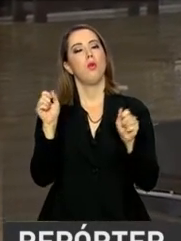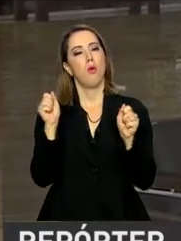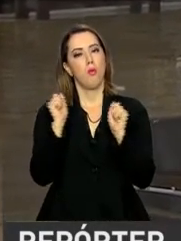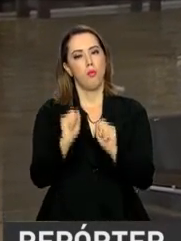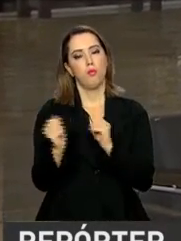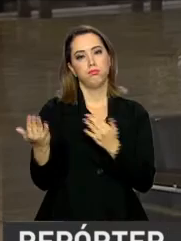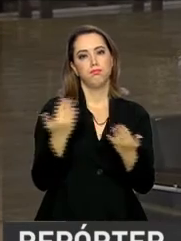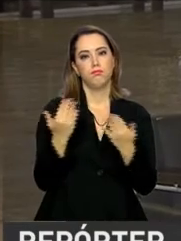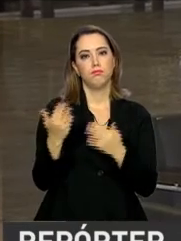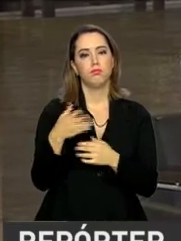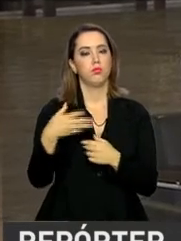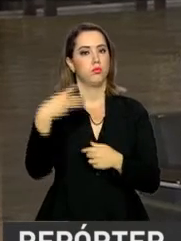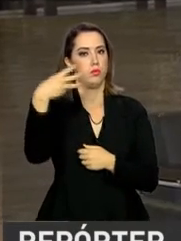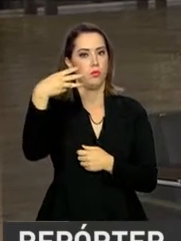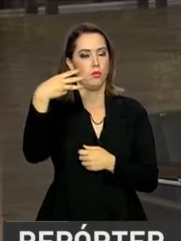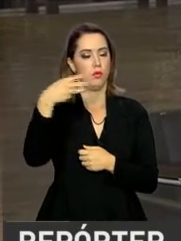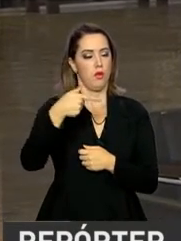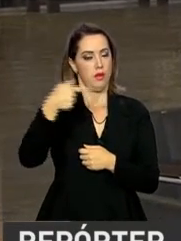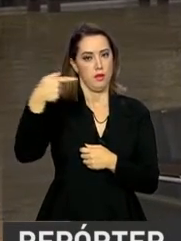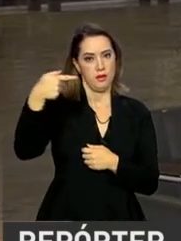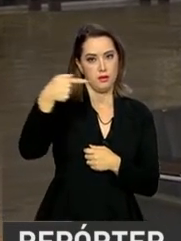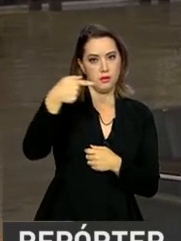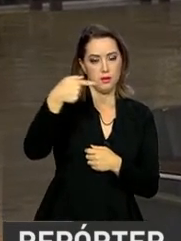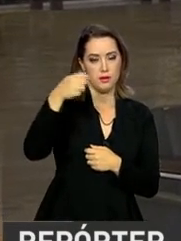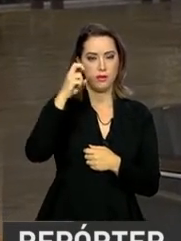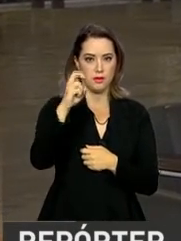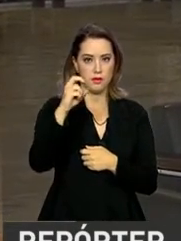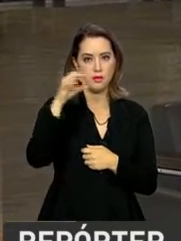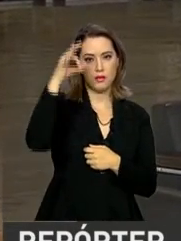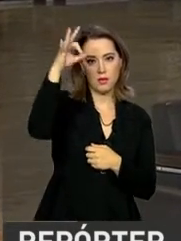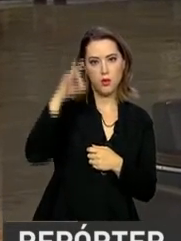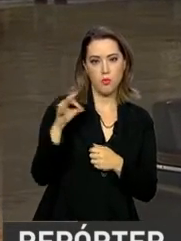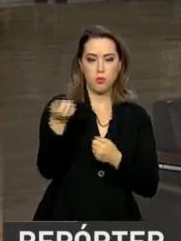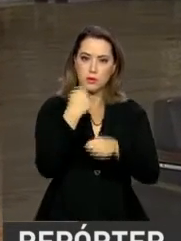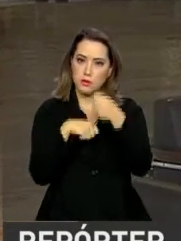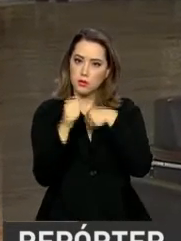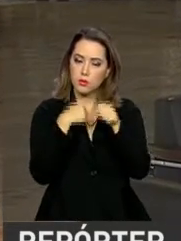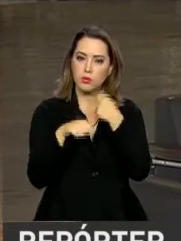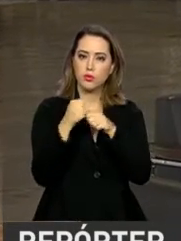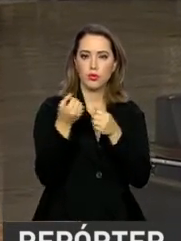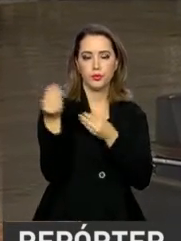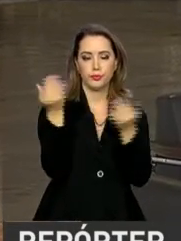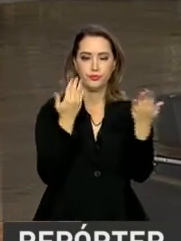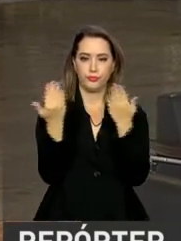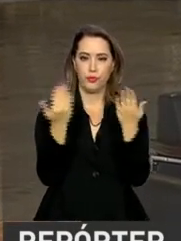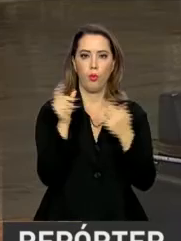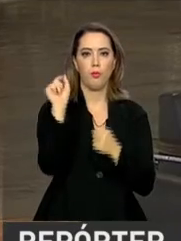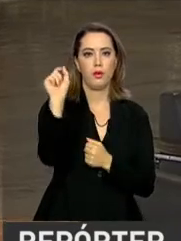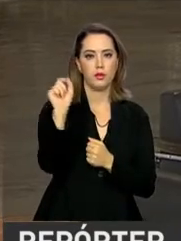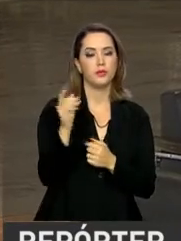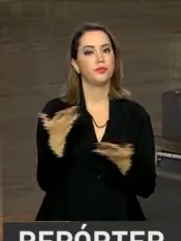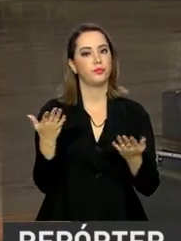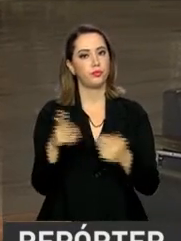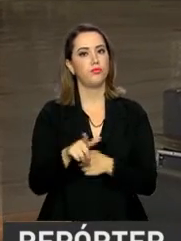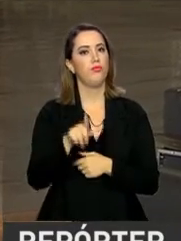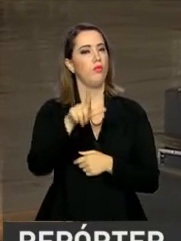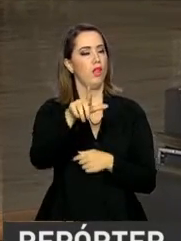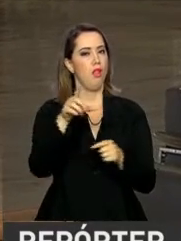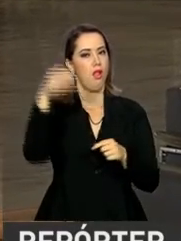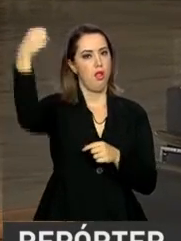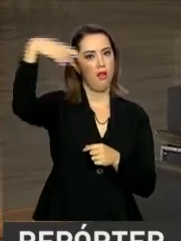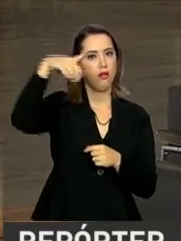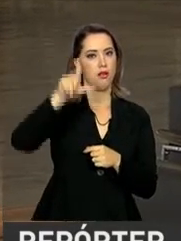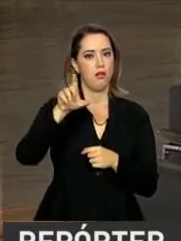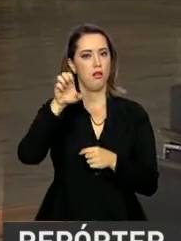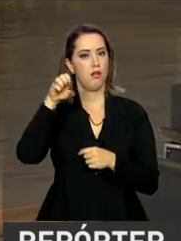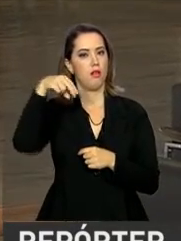uma economia de até 75% em relação às lâmpadas incandescentes já com a lâmpada de led a economia pode ser até